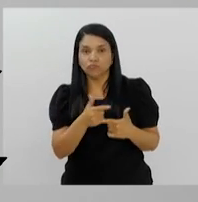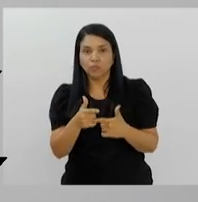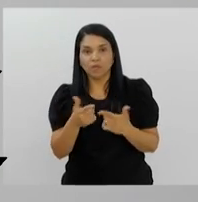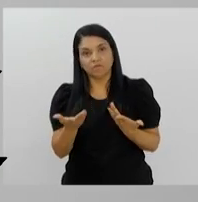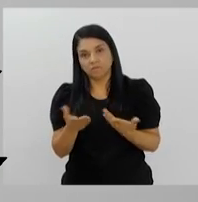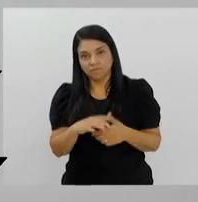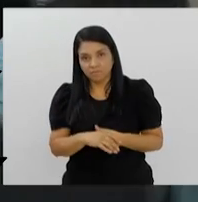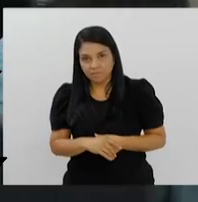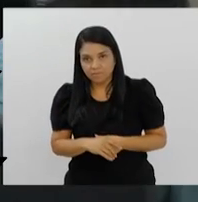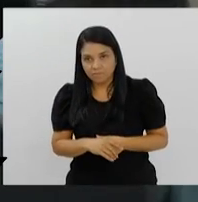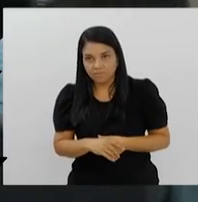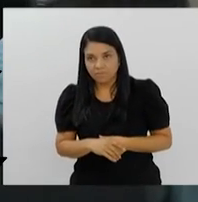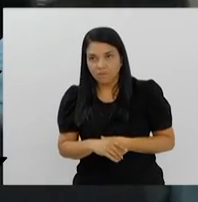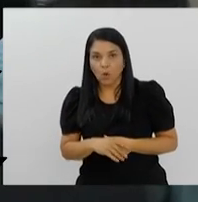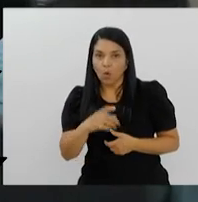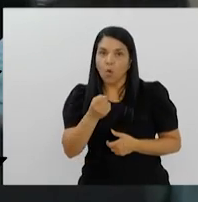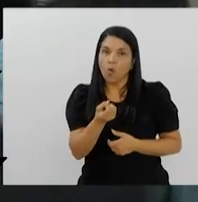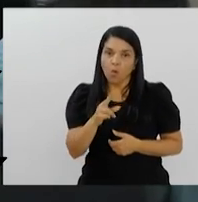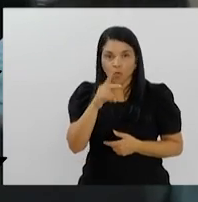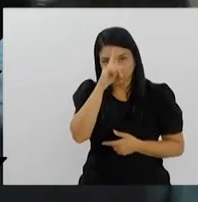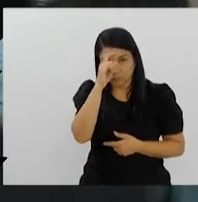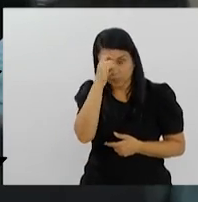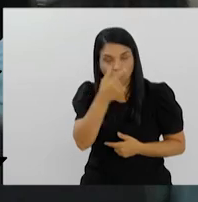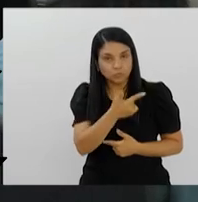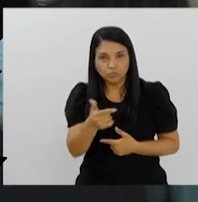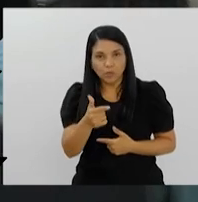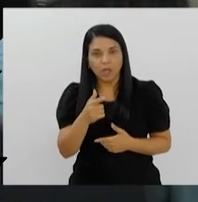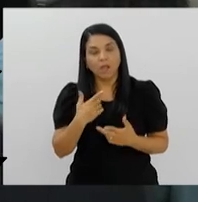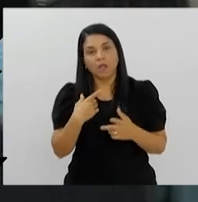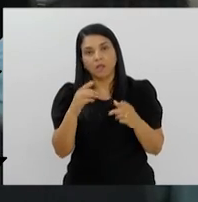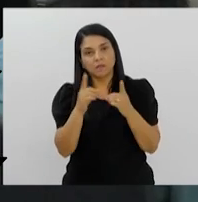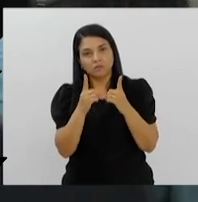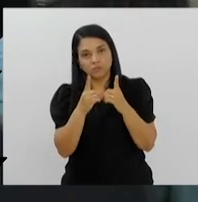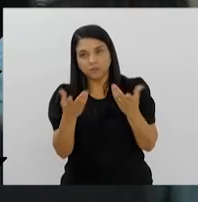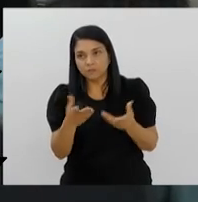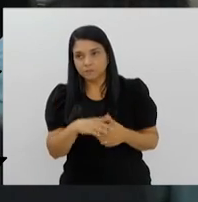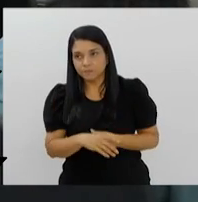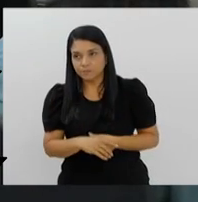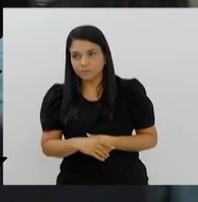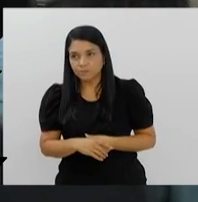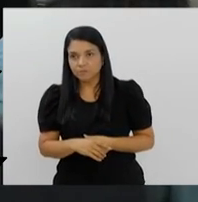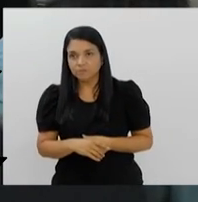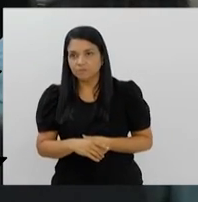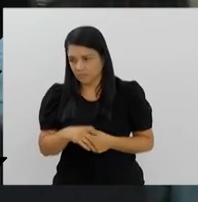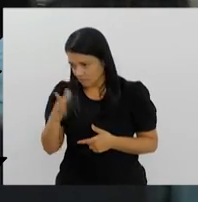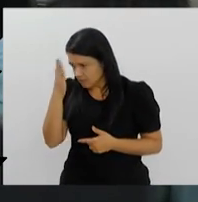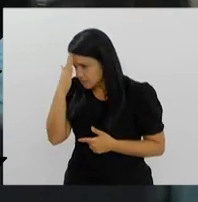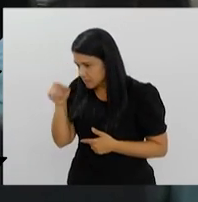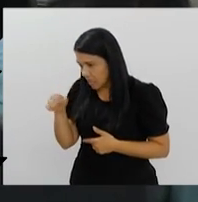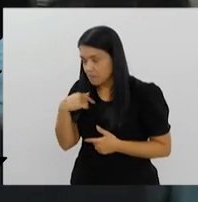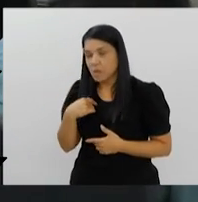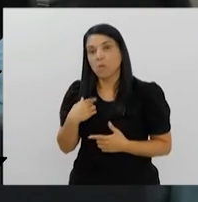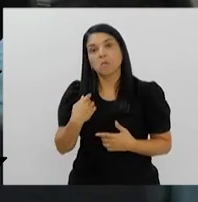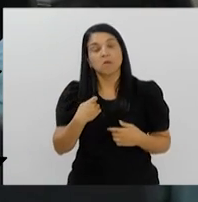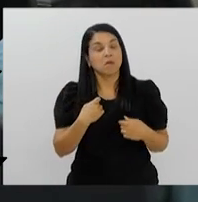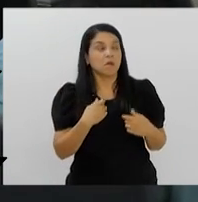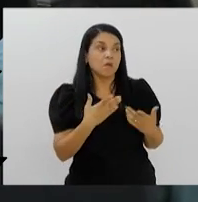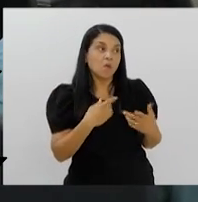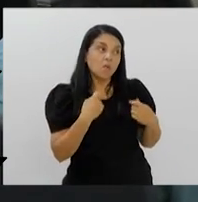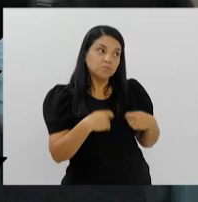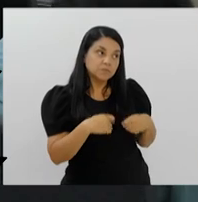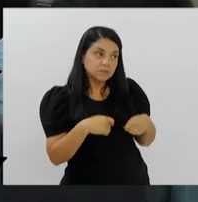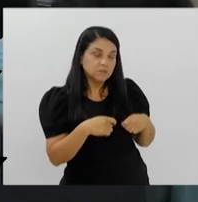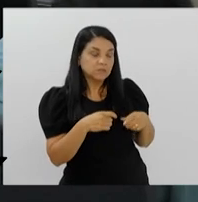hospital o senhor tem relato disso ou também são casos isolados aí eu preciso entender excelência se foi um